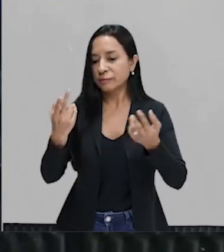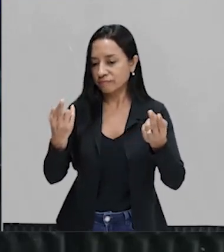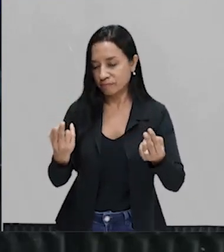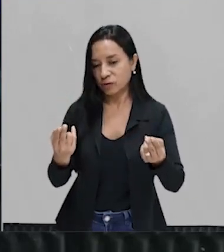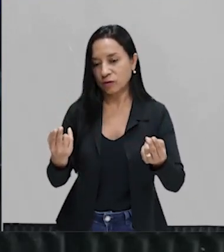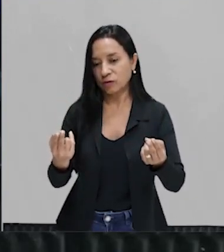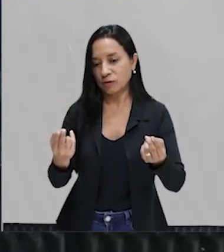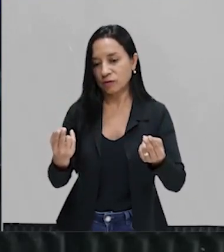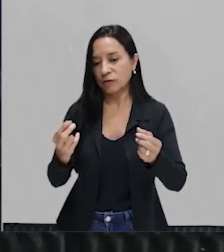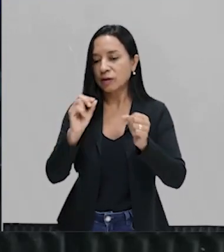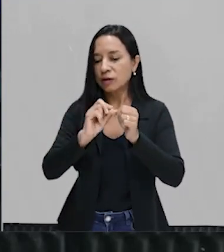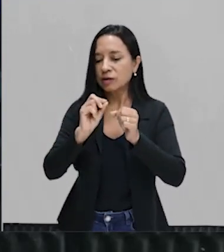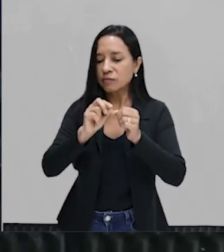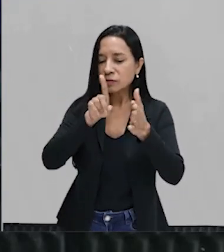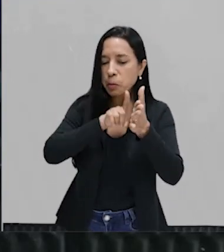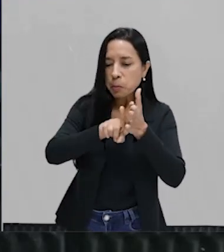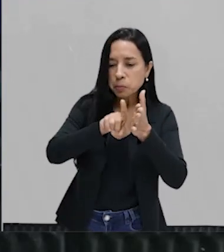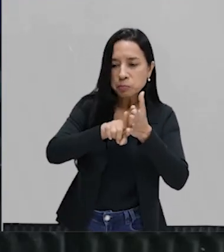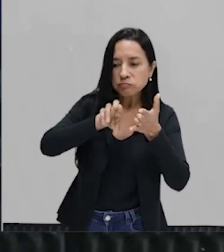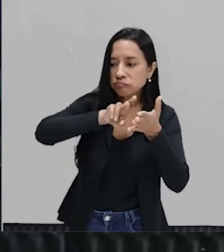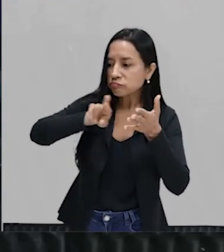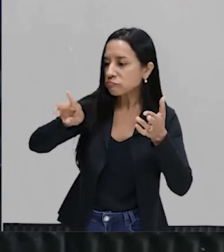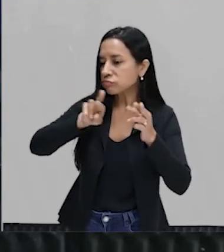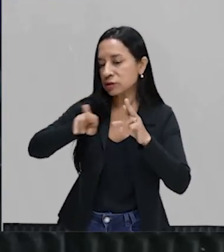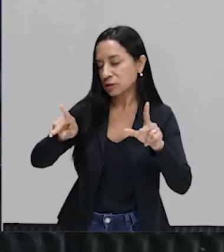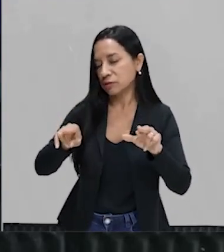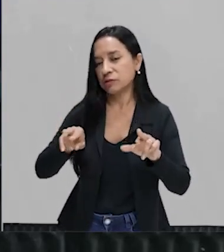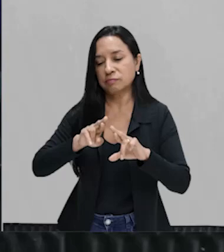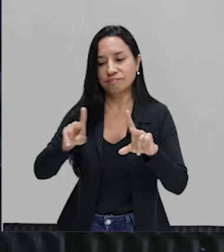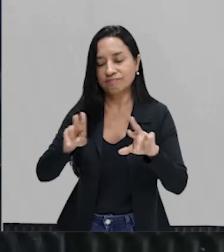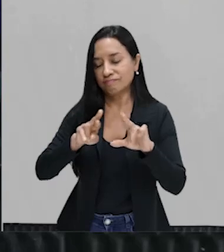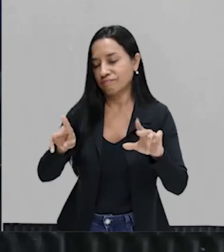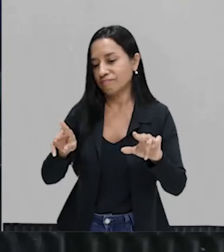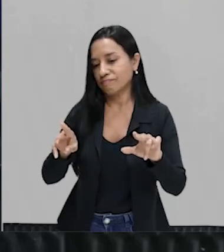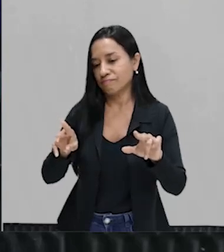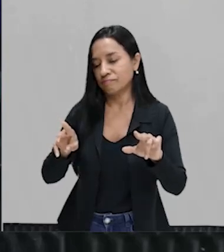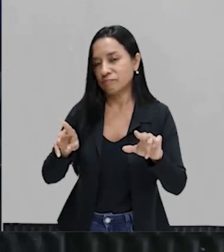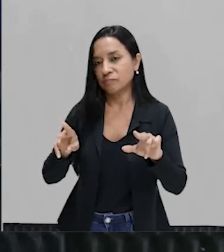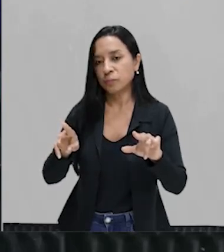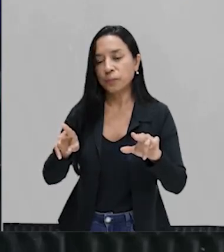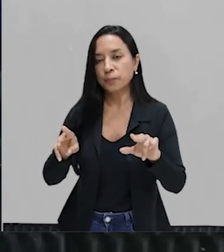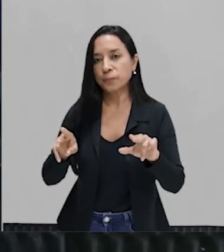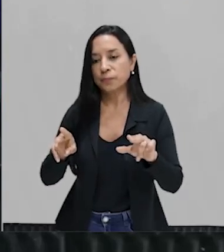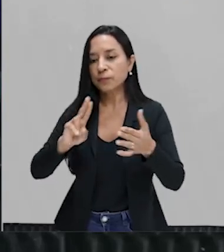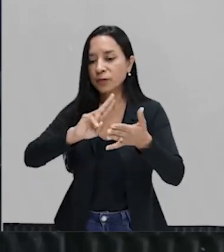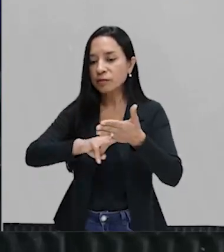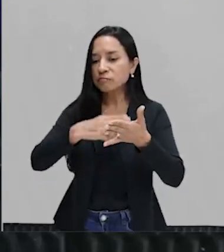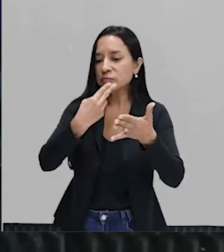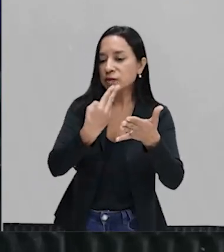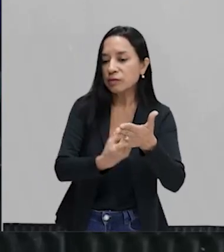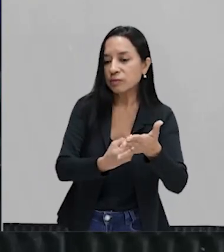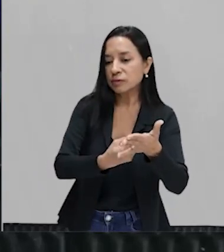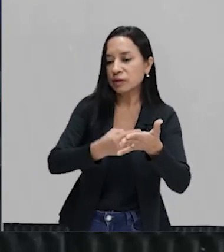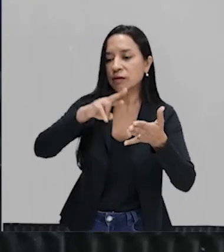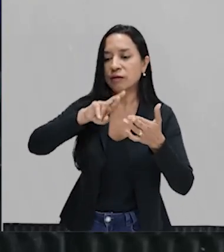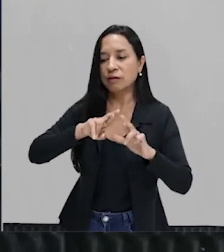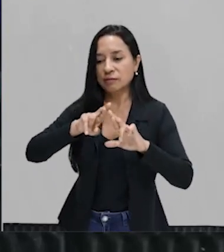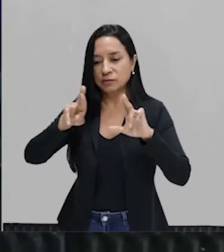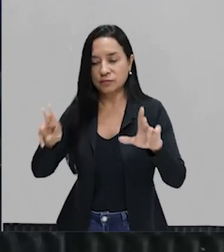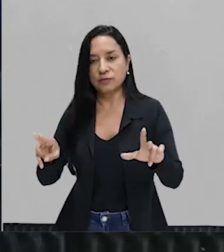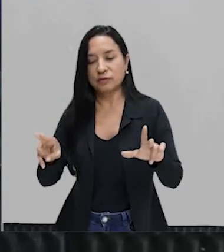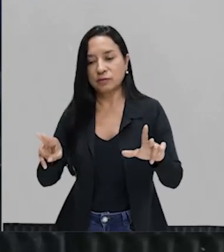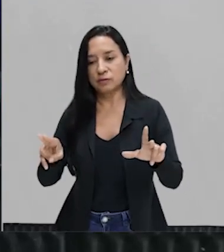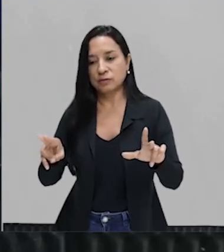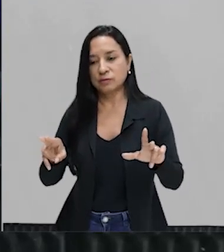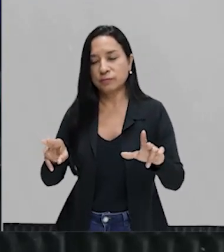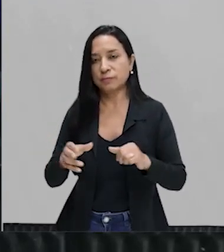e fazer análise diferente. Fazer análise diferente, interpretar de maneira distinta,